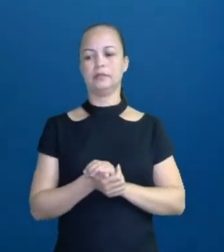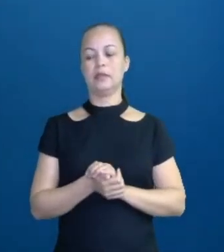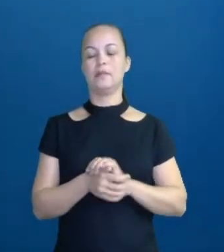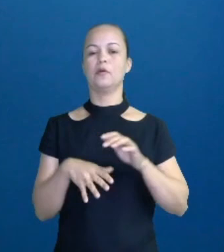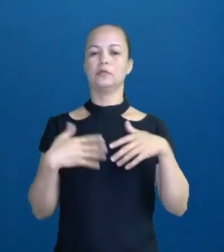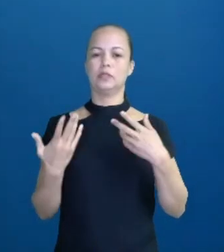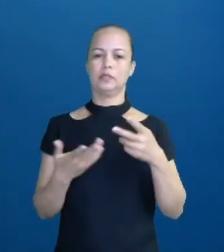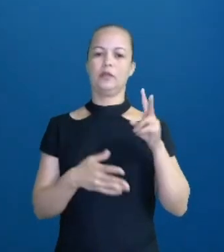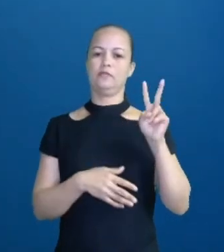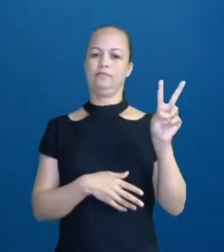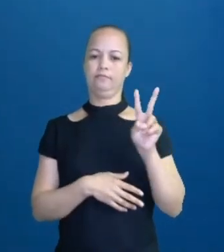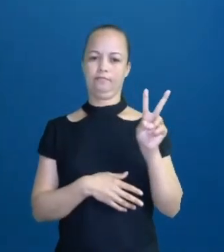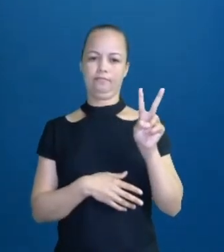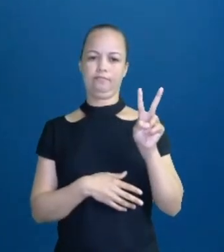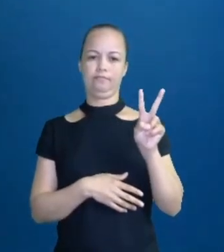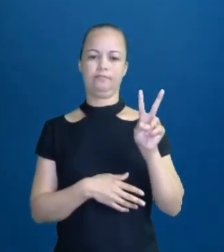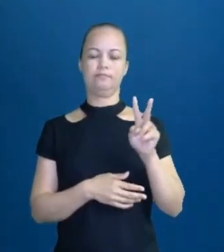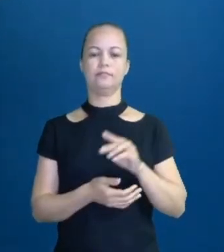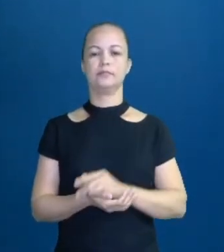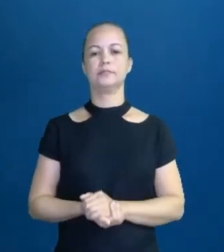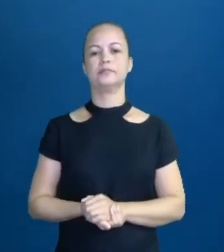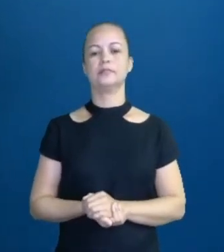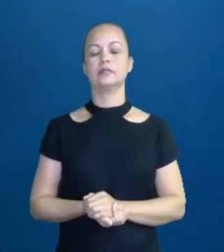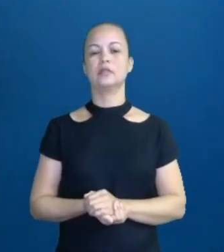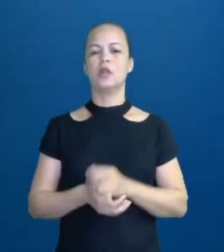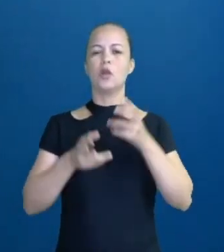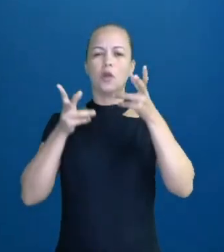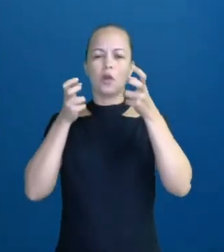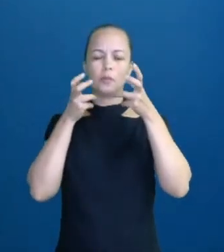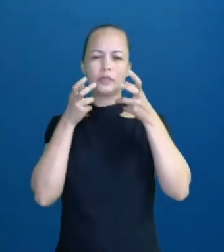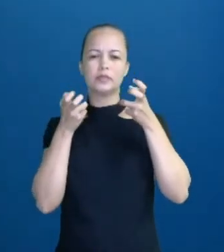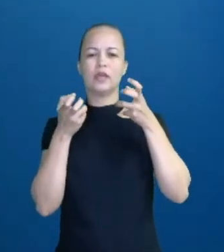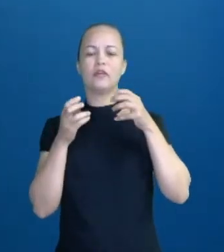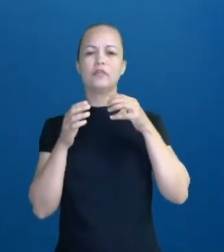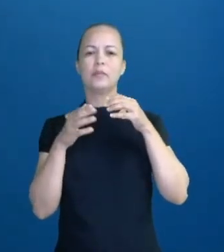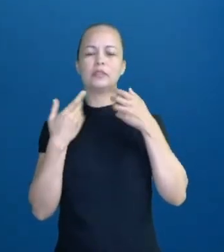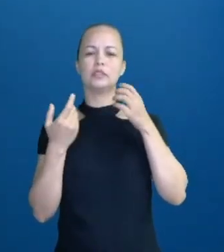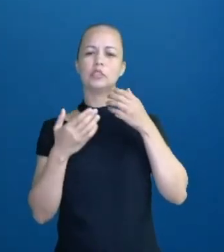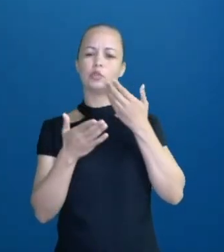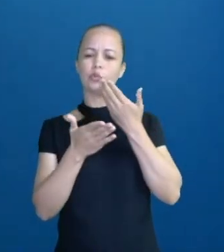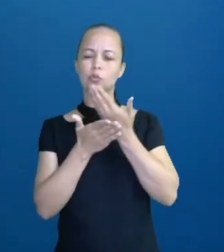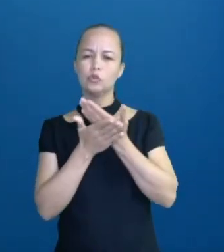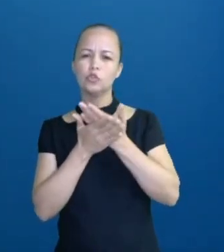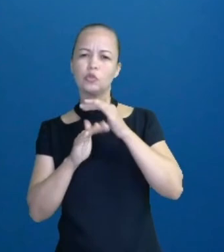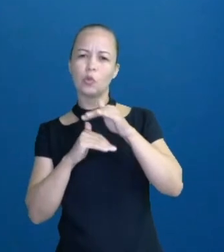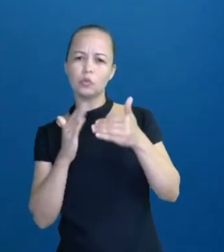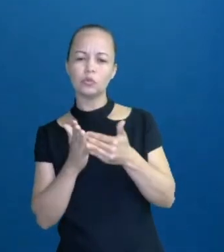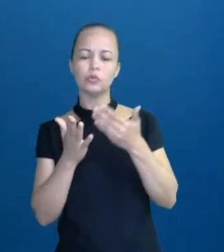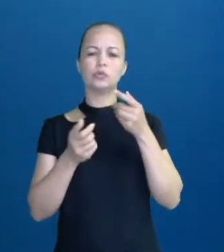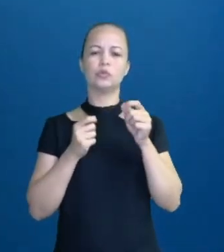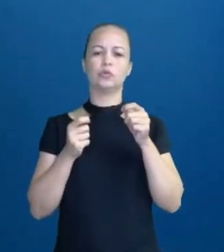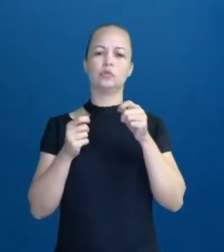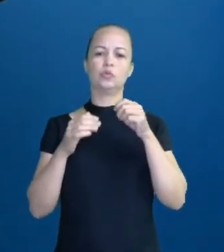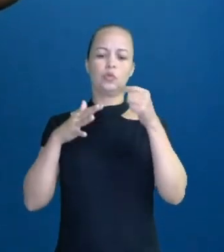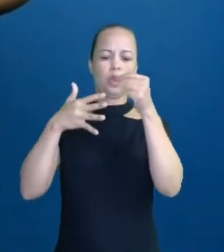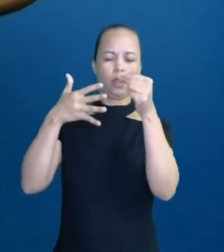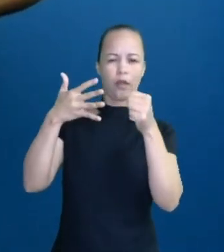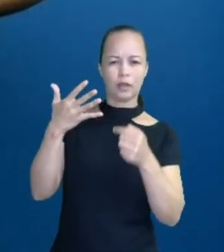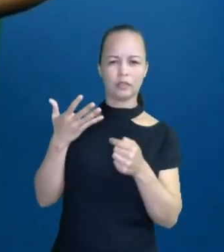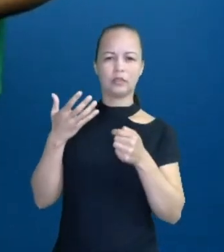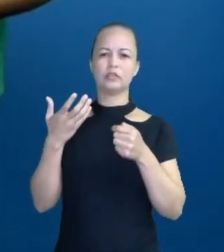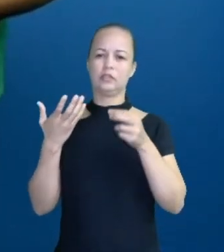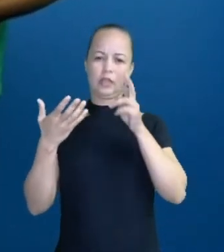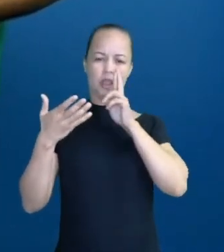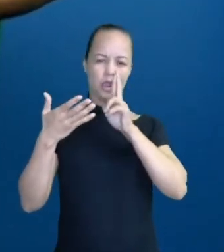afirmativa verdadeira, tá certo? Ou seja, observem que a partir de tudo que a gente estudou, todas essas questões aí se tornam bem fáceis de